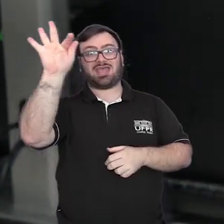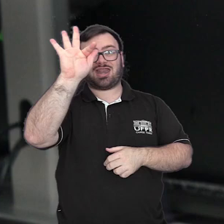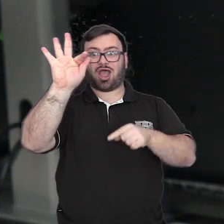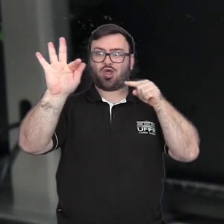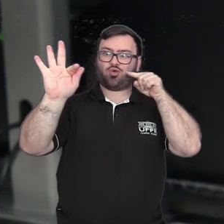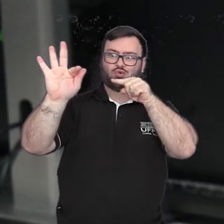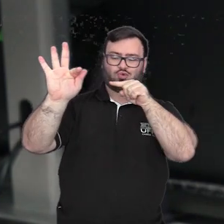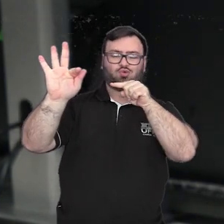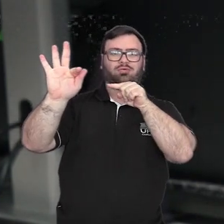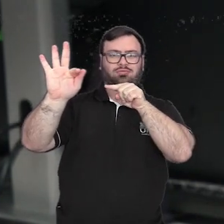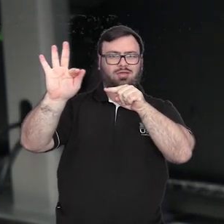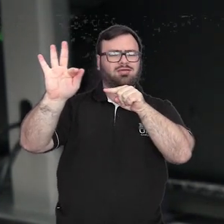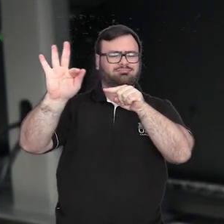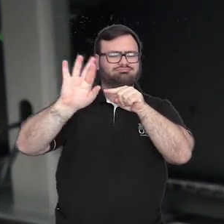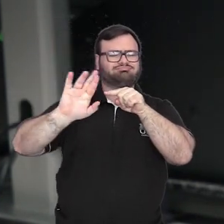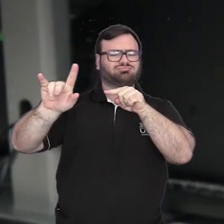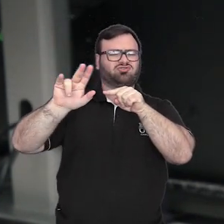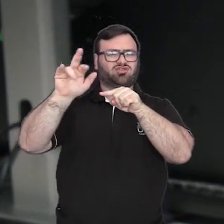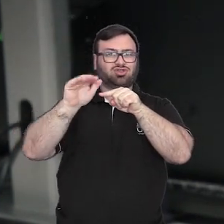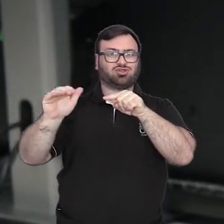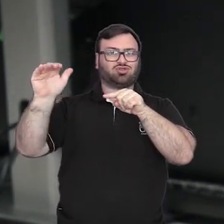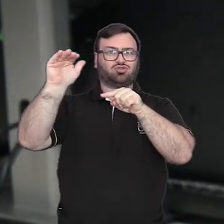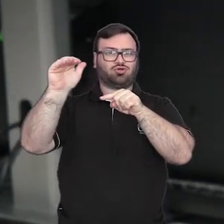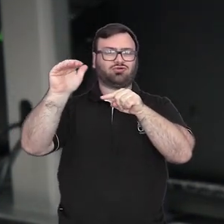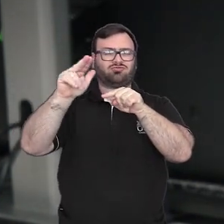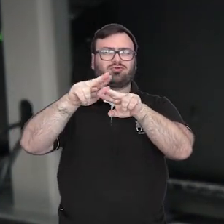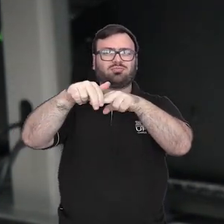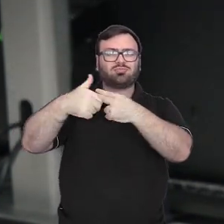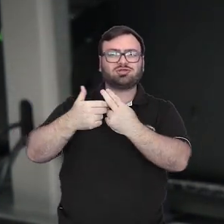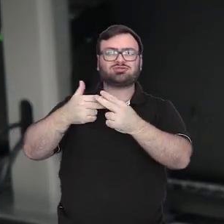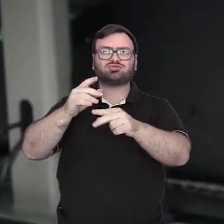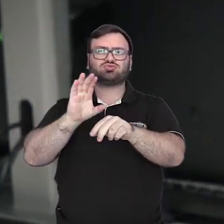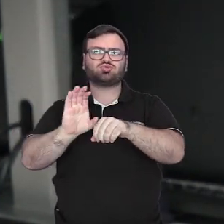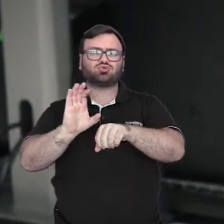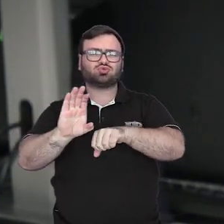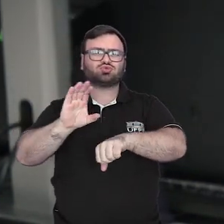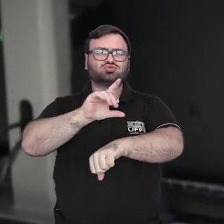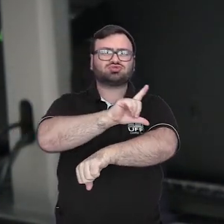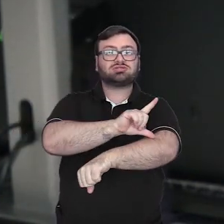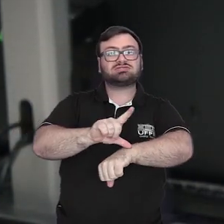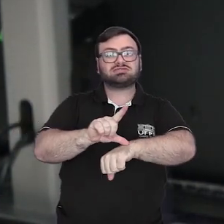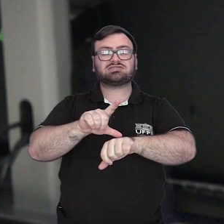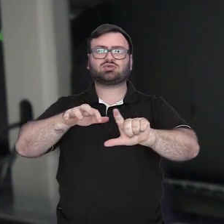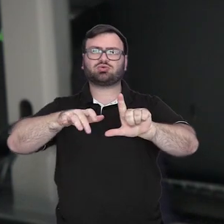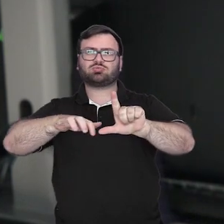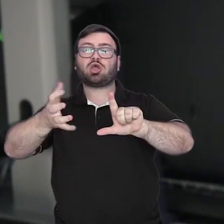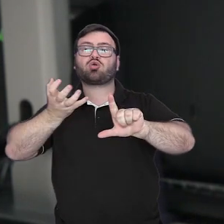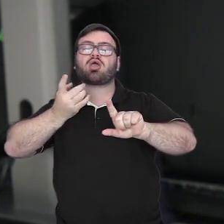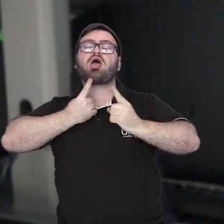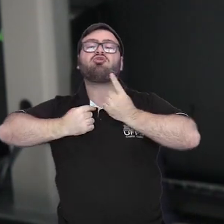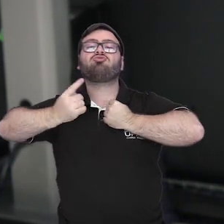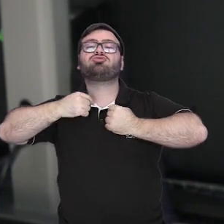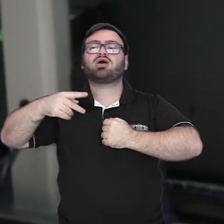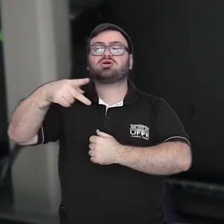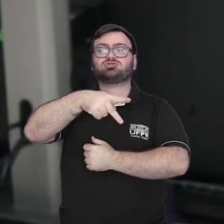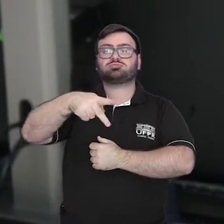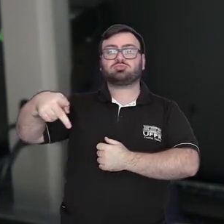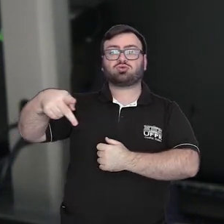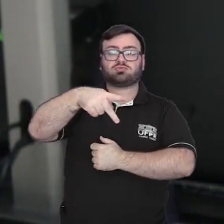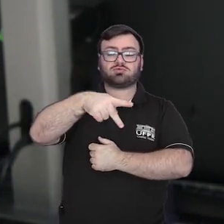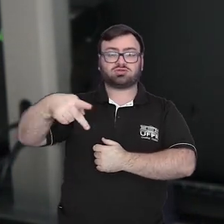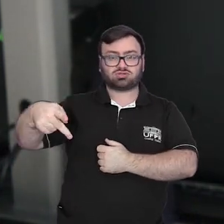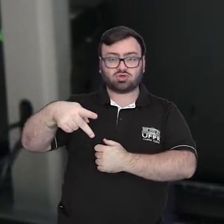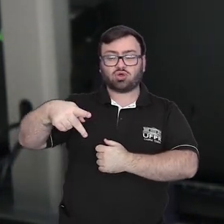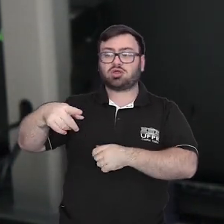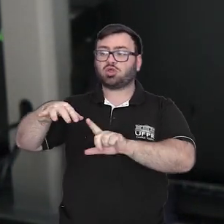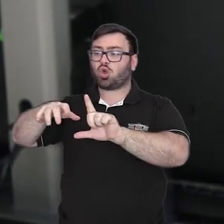Gente, o UFR Federal é outro nível, né? Eu vi licenciatura em computação. Licenciatura, quero ser professora. Computação, que